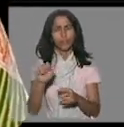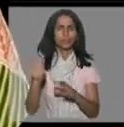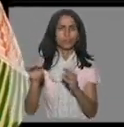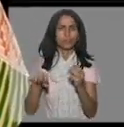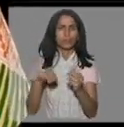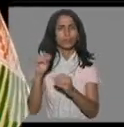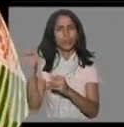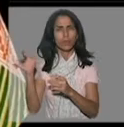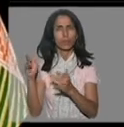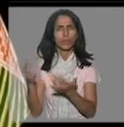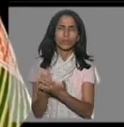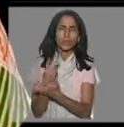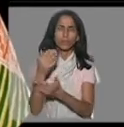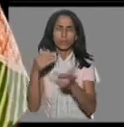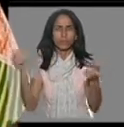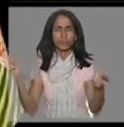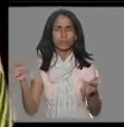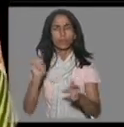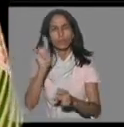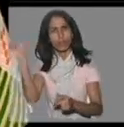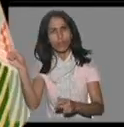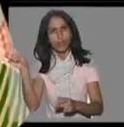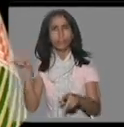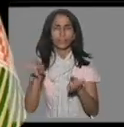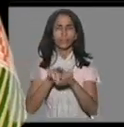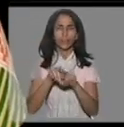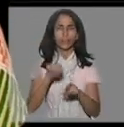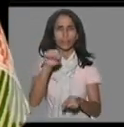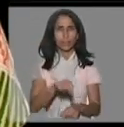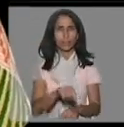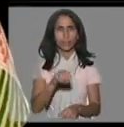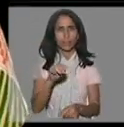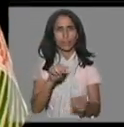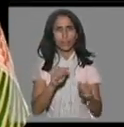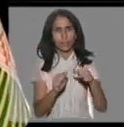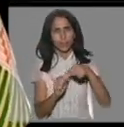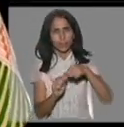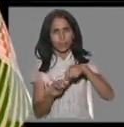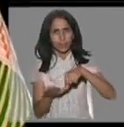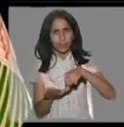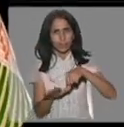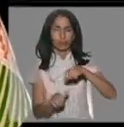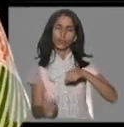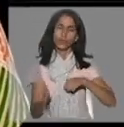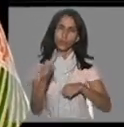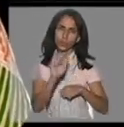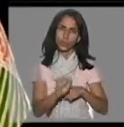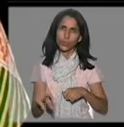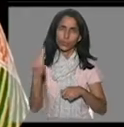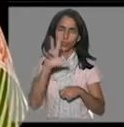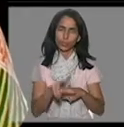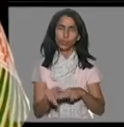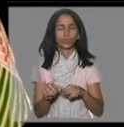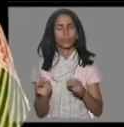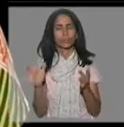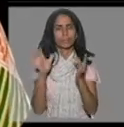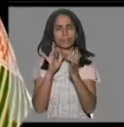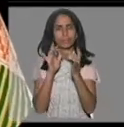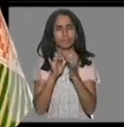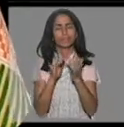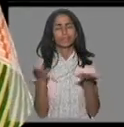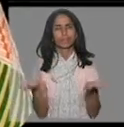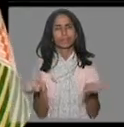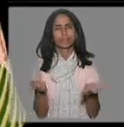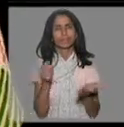manifestações africanas na África e aqui na América Latina. Então, esse contato